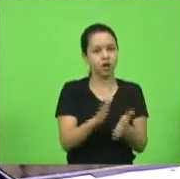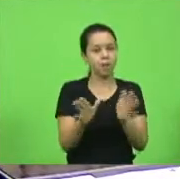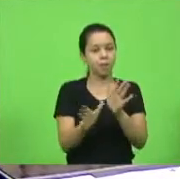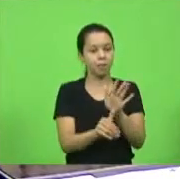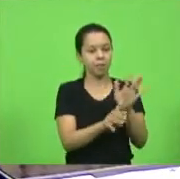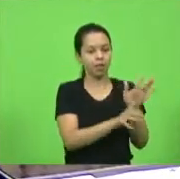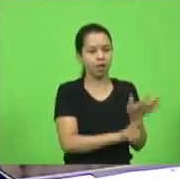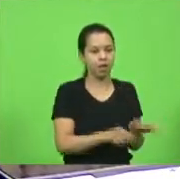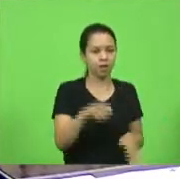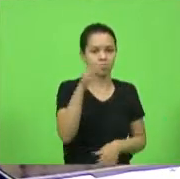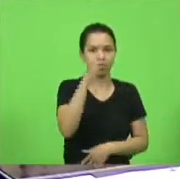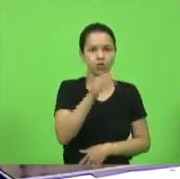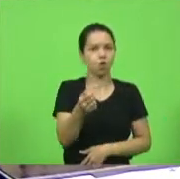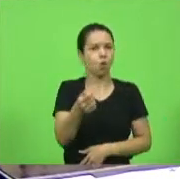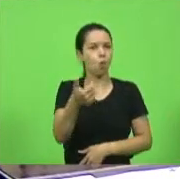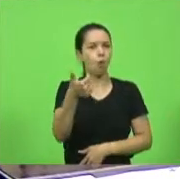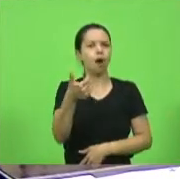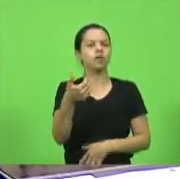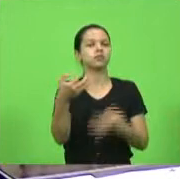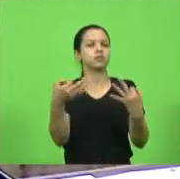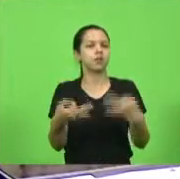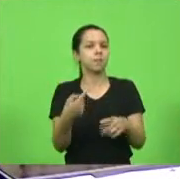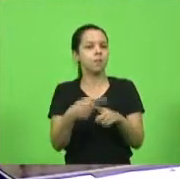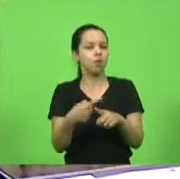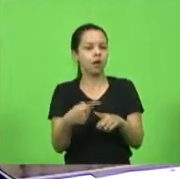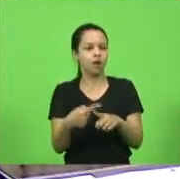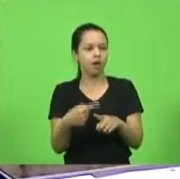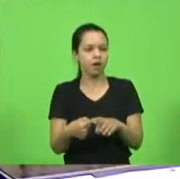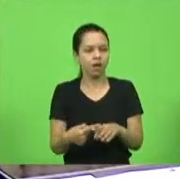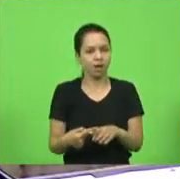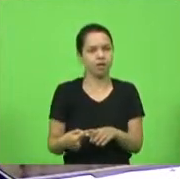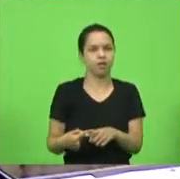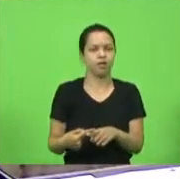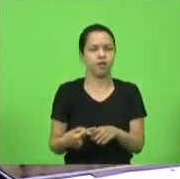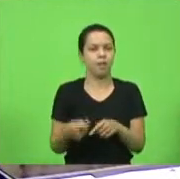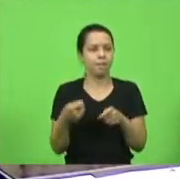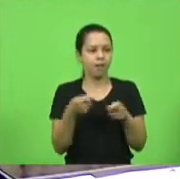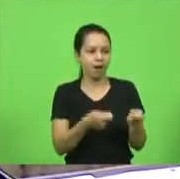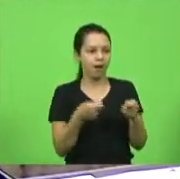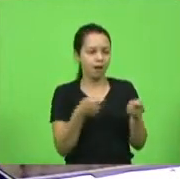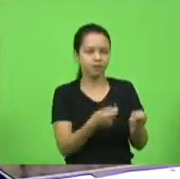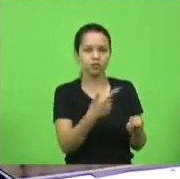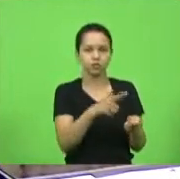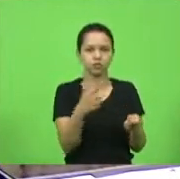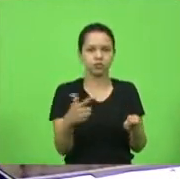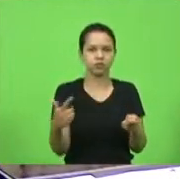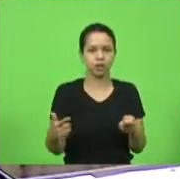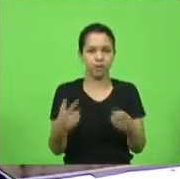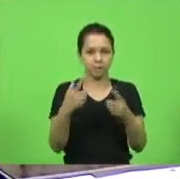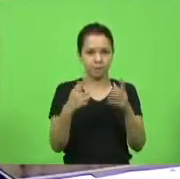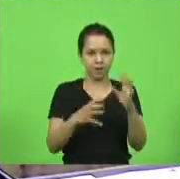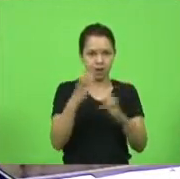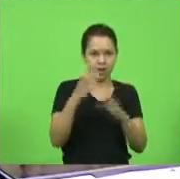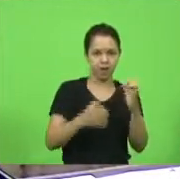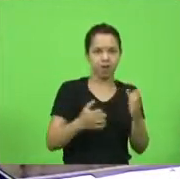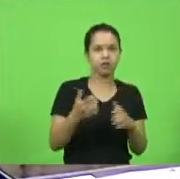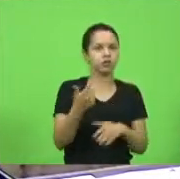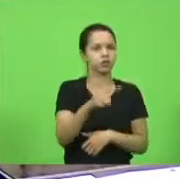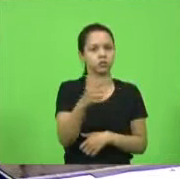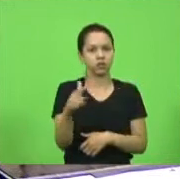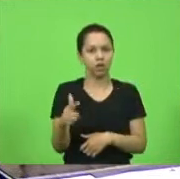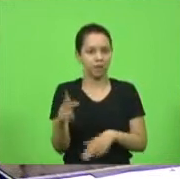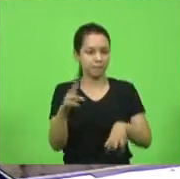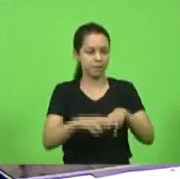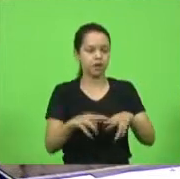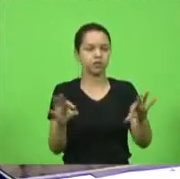legalizado, porque não tem ameaça, não tem agressão, então o cara não vai preso, sempre respondendo em